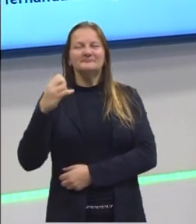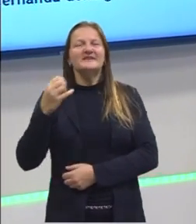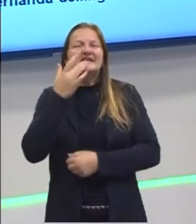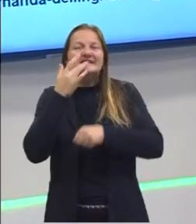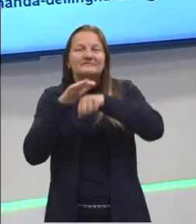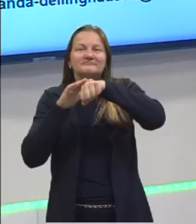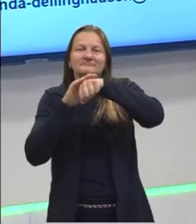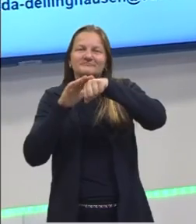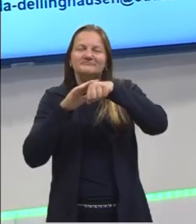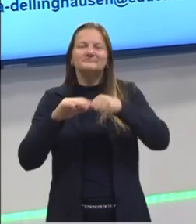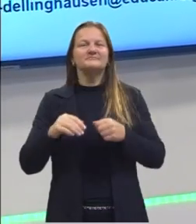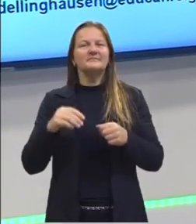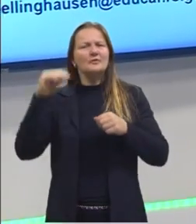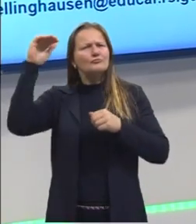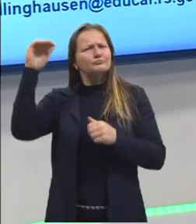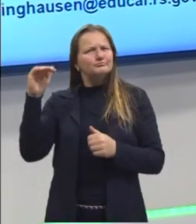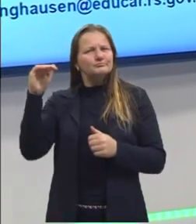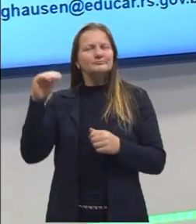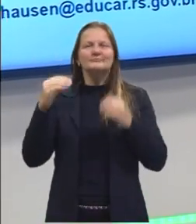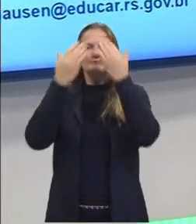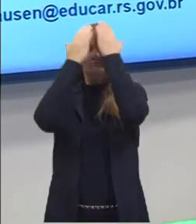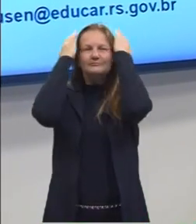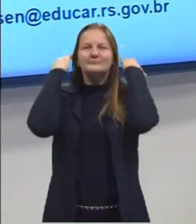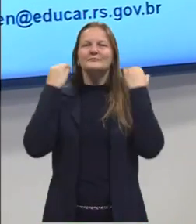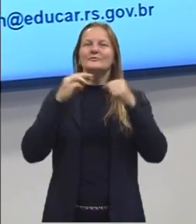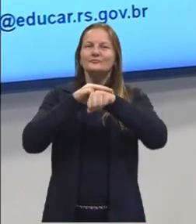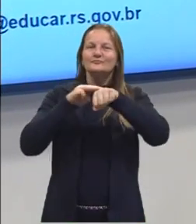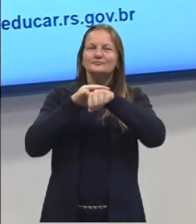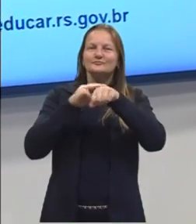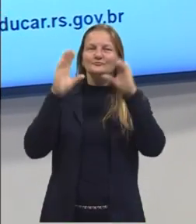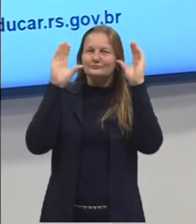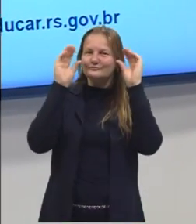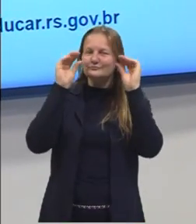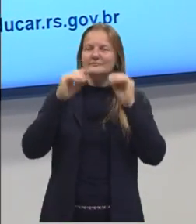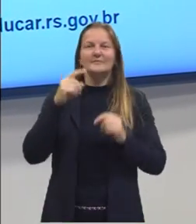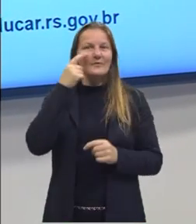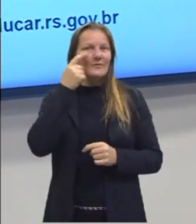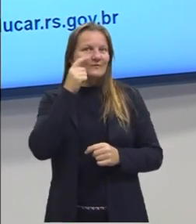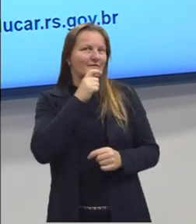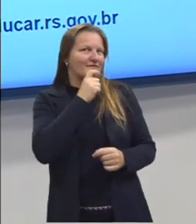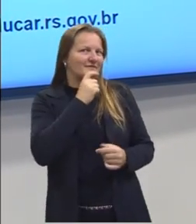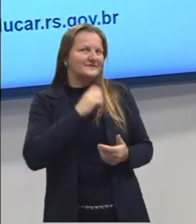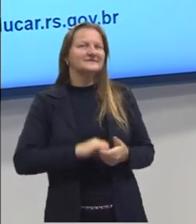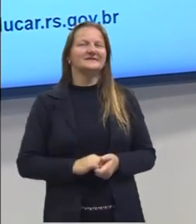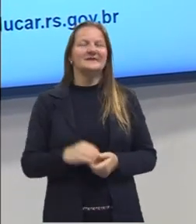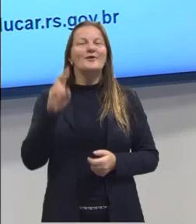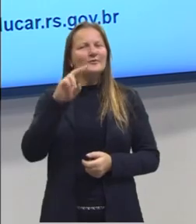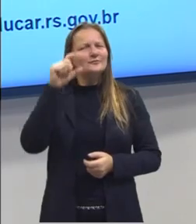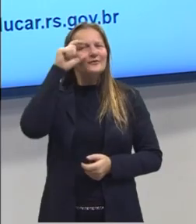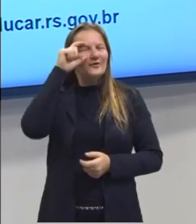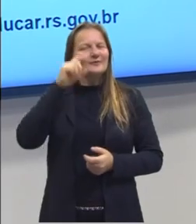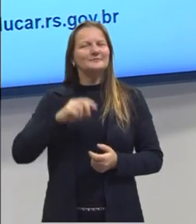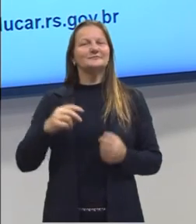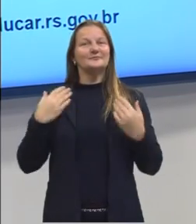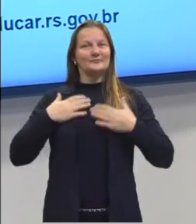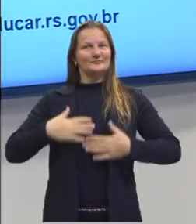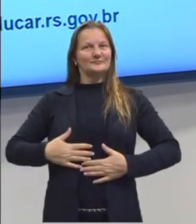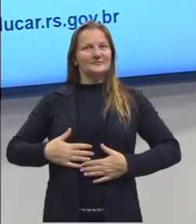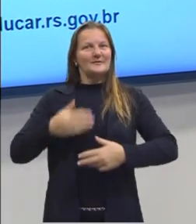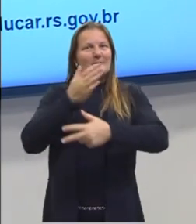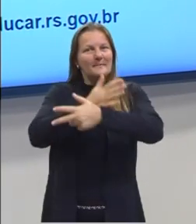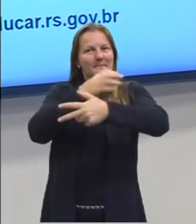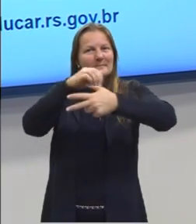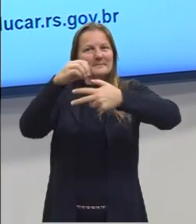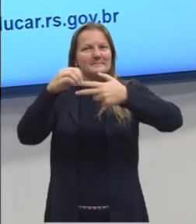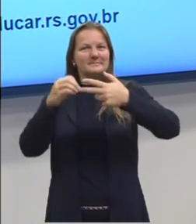branca, de baixa estatura, cabelos castanhos escuros, olhos verdes, uso óculos, estou utilizando a